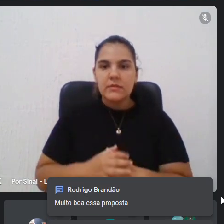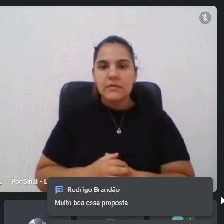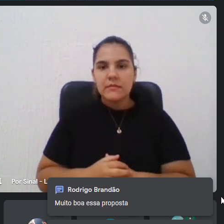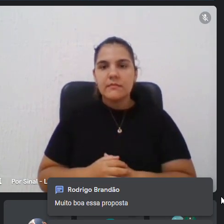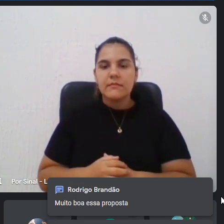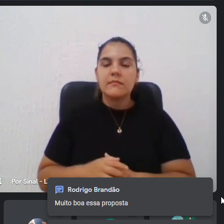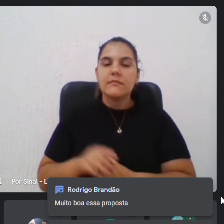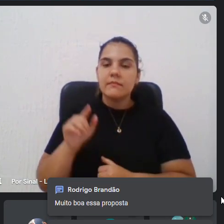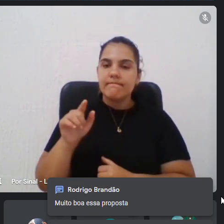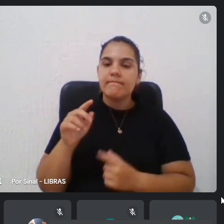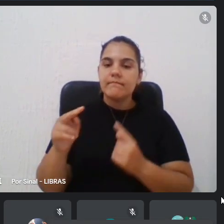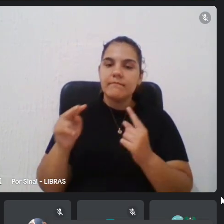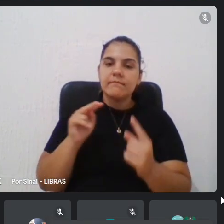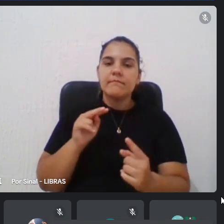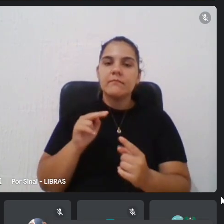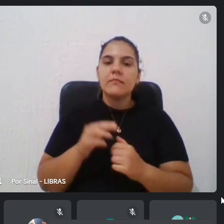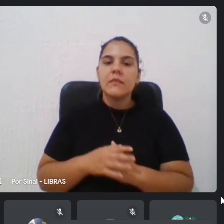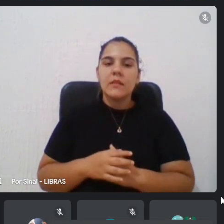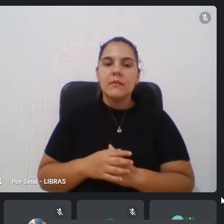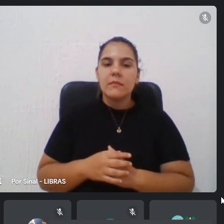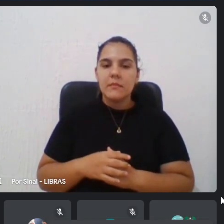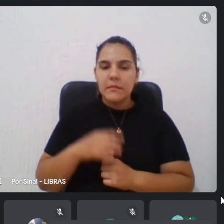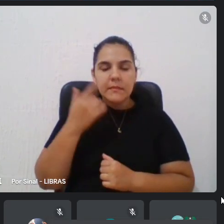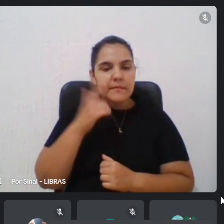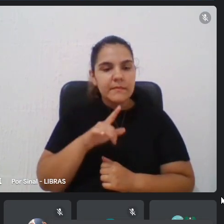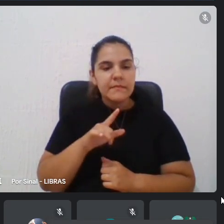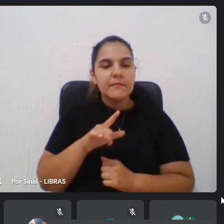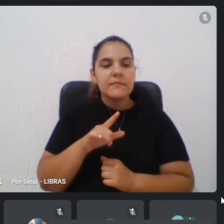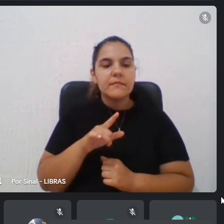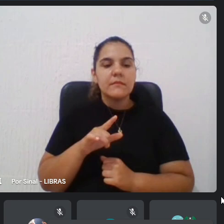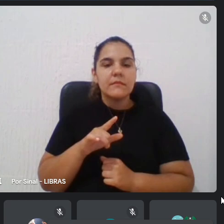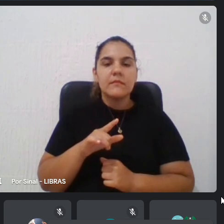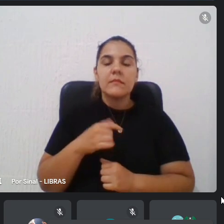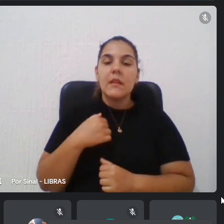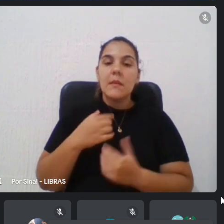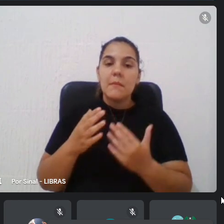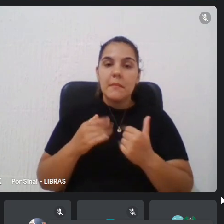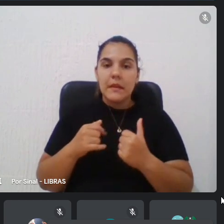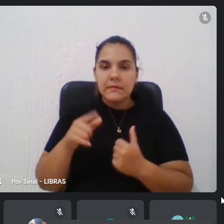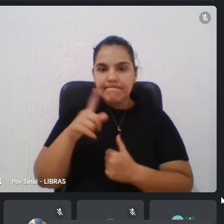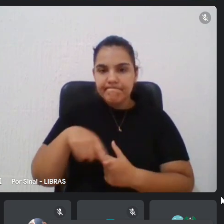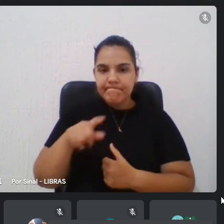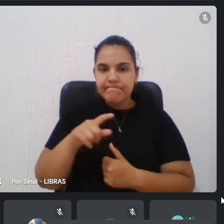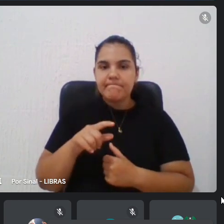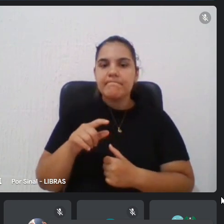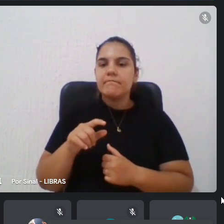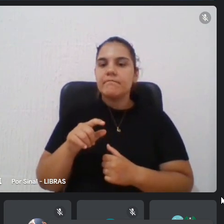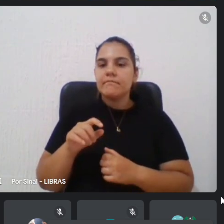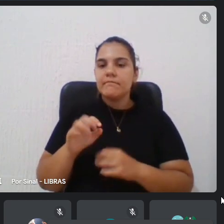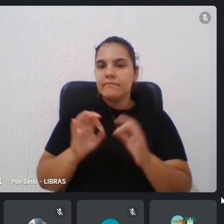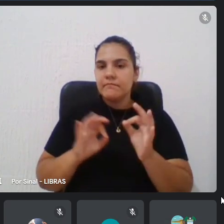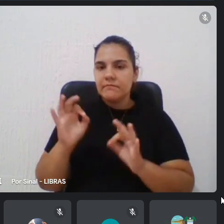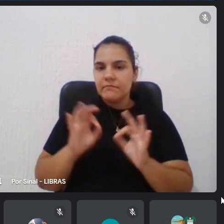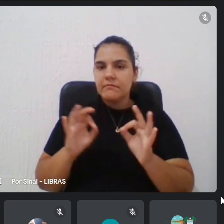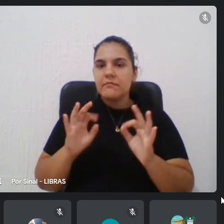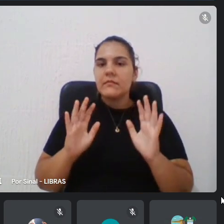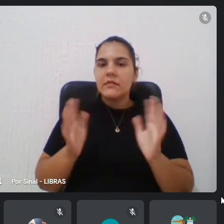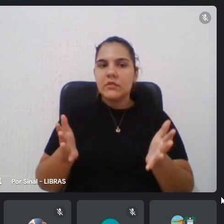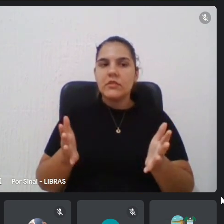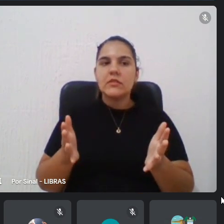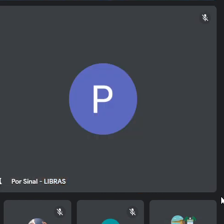formar para audiovisual. e aí até peço quem está aí na relatoria, que a gente tem uma equipe muito boa na relatoria, já deixar essa